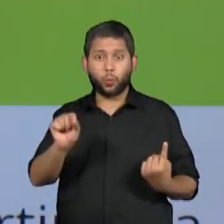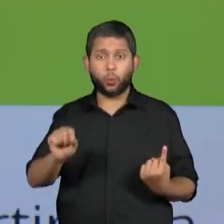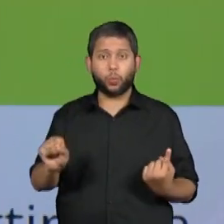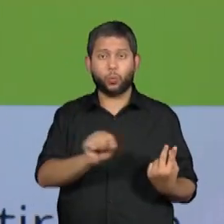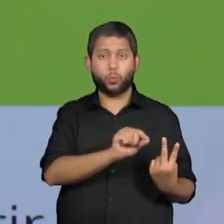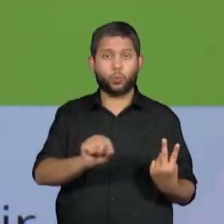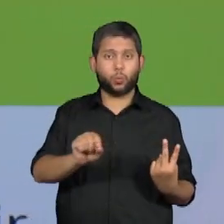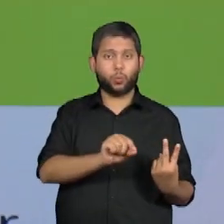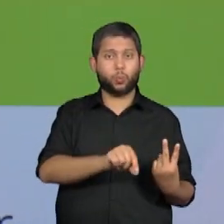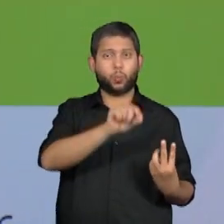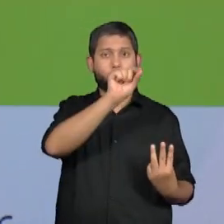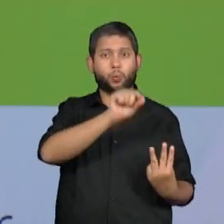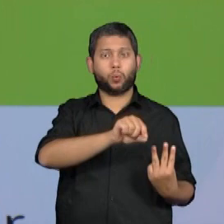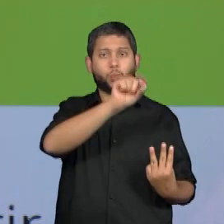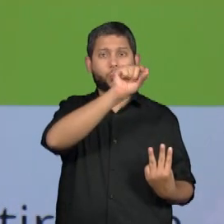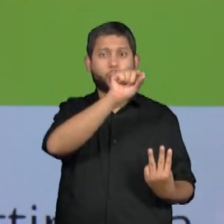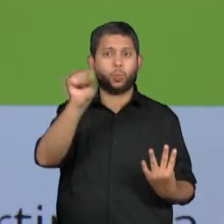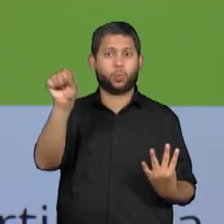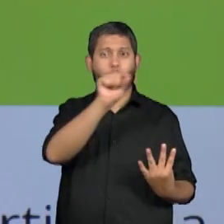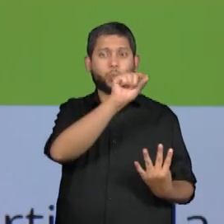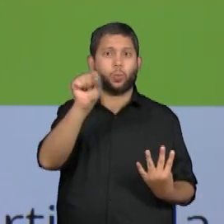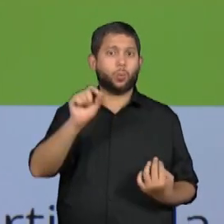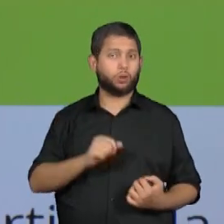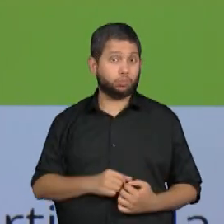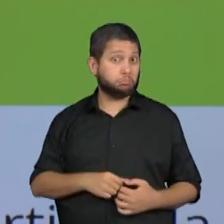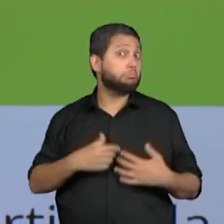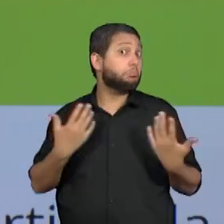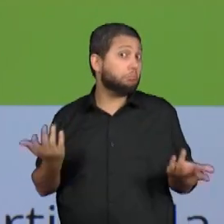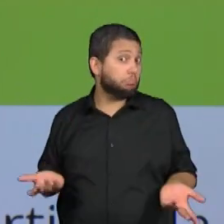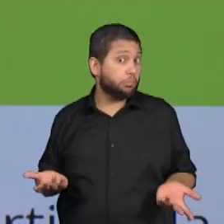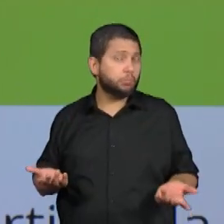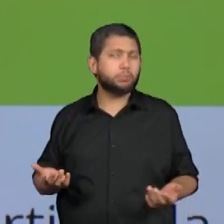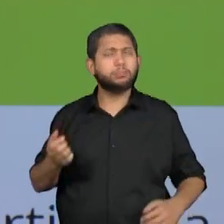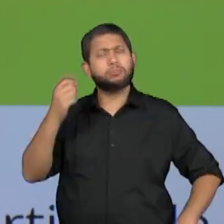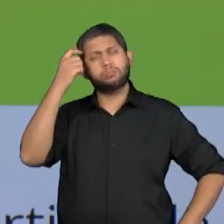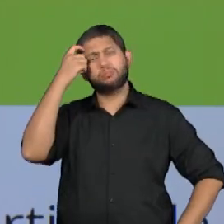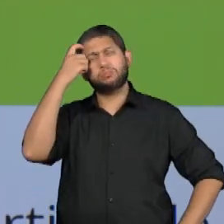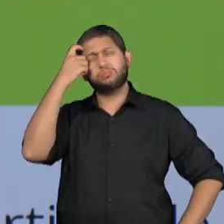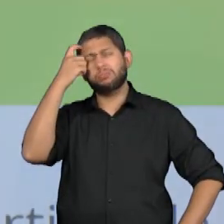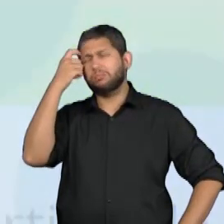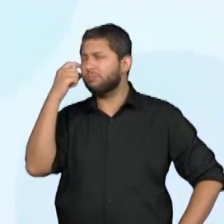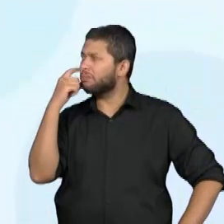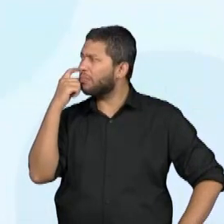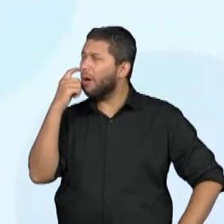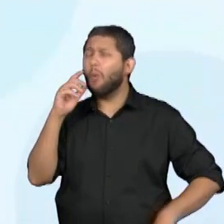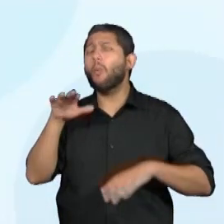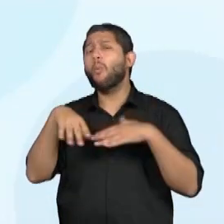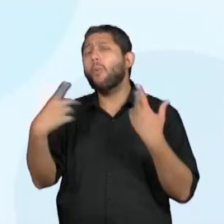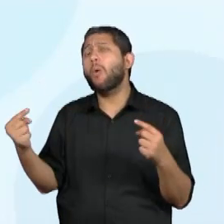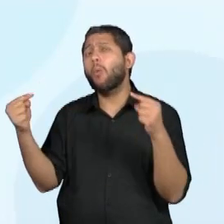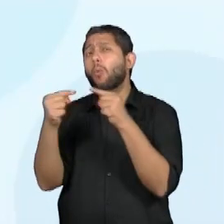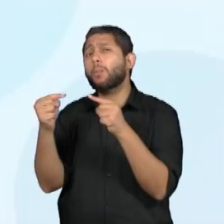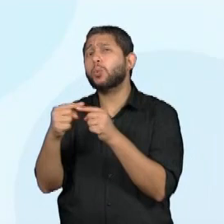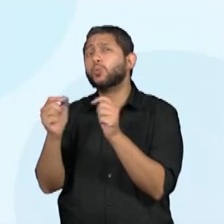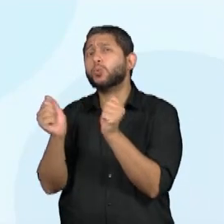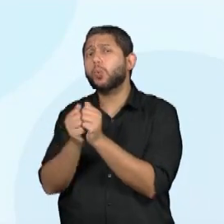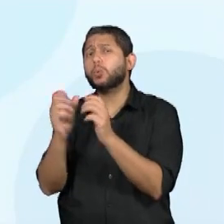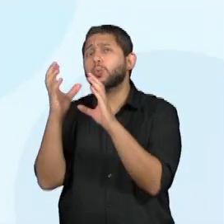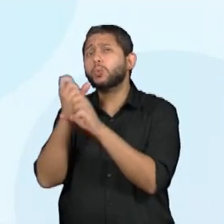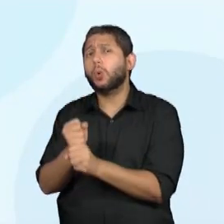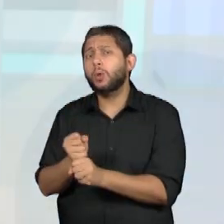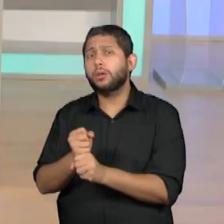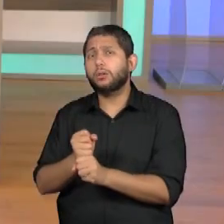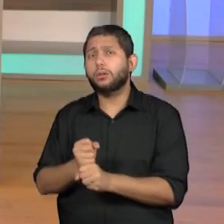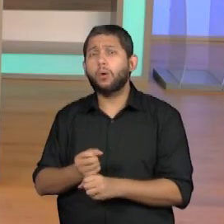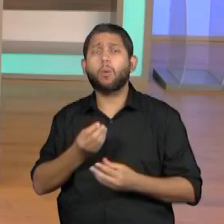da figura, tá bom? Então, quantos são os lados das figuras? Como que